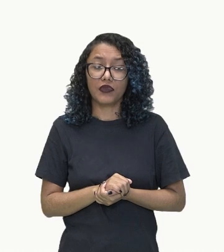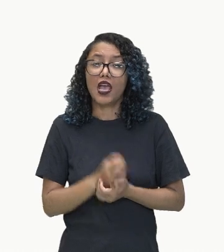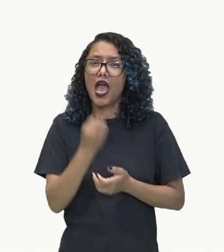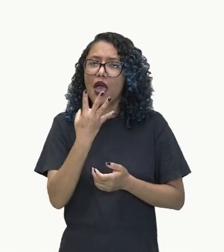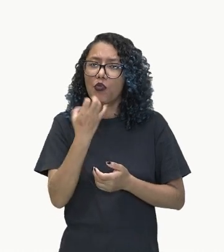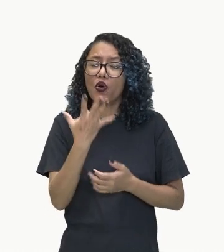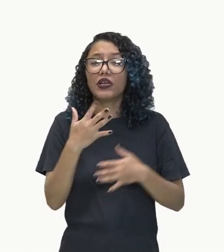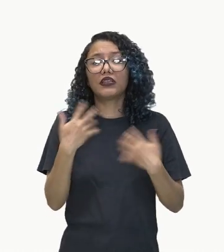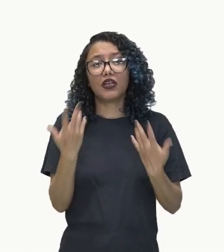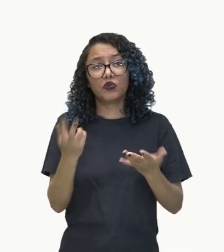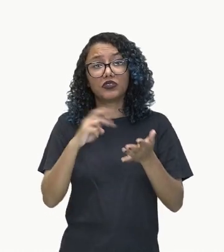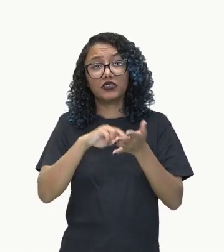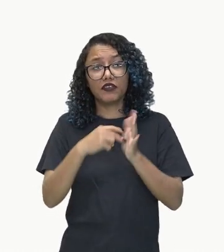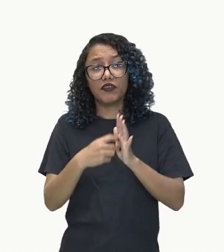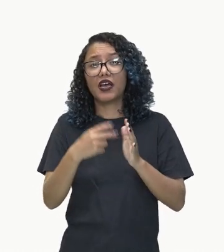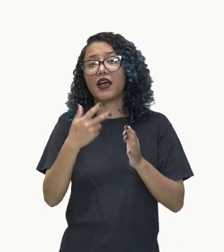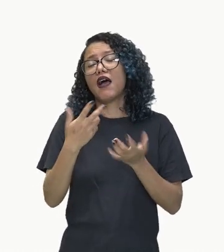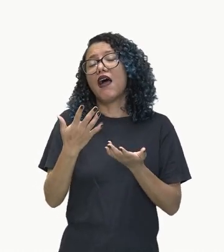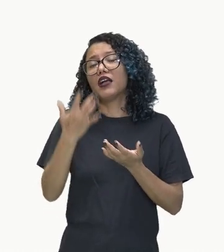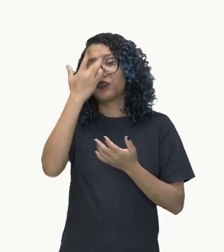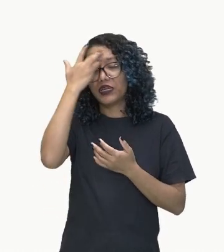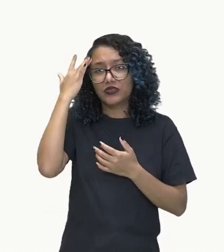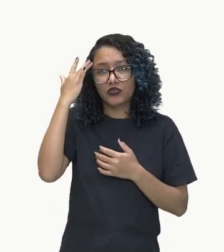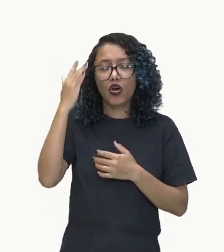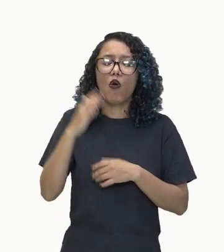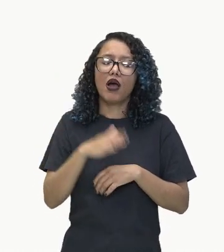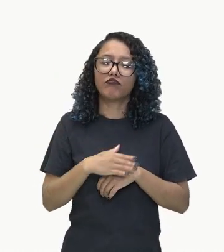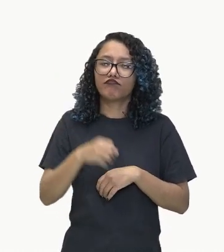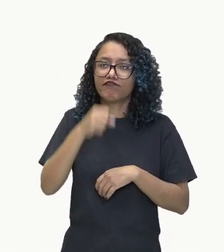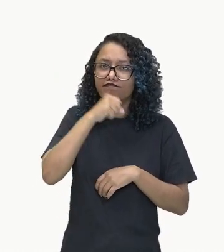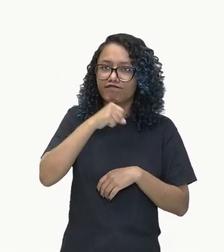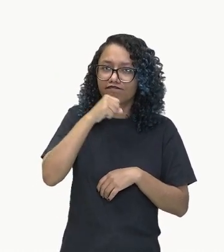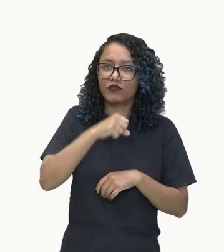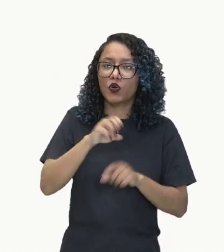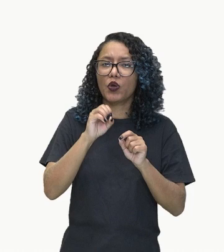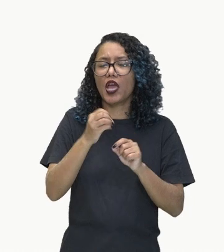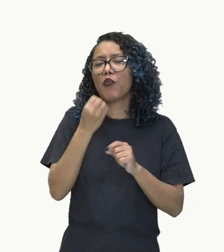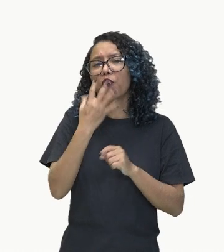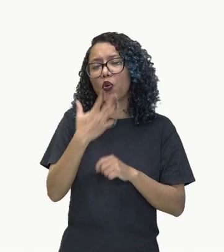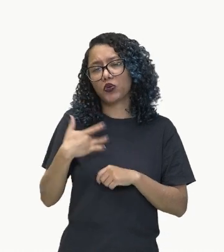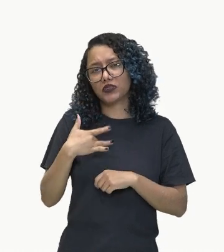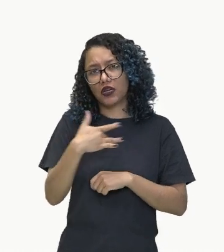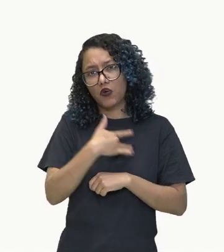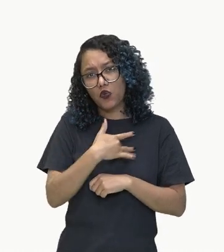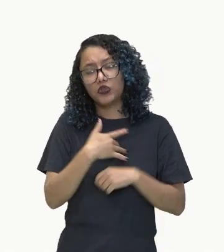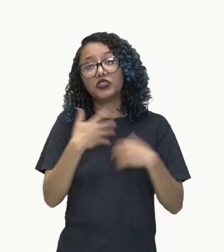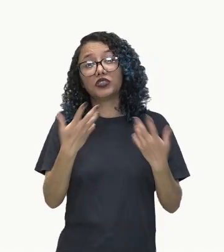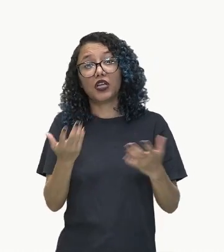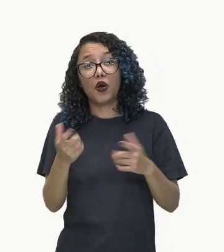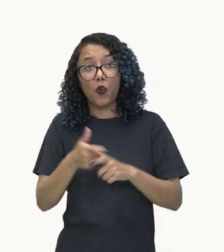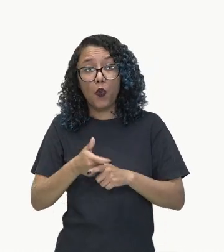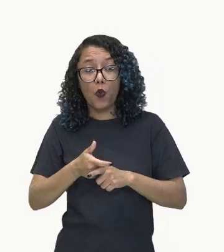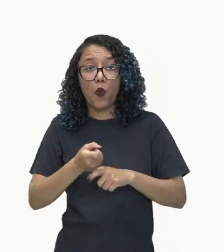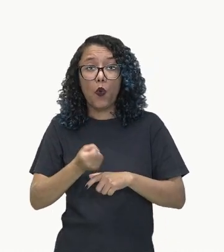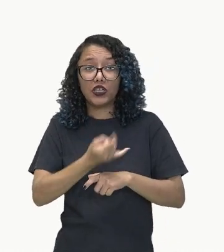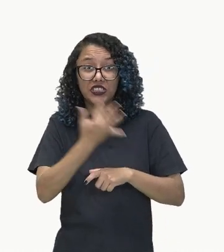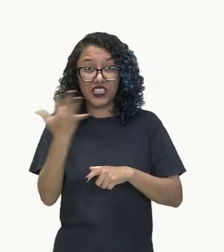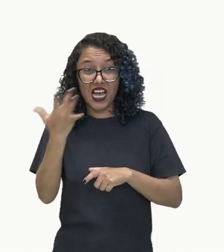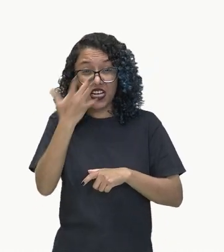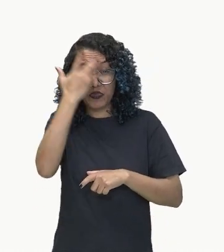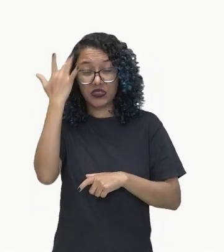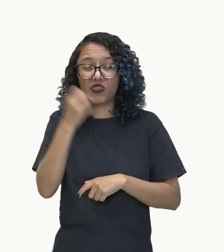envelheça com saúde. Então, cada vez vai aumentar o número de idosos, que é um cenário muito comum